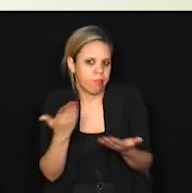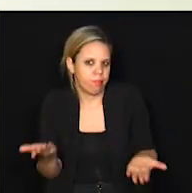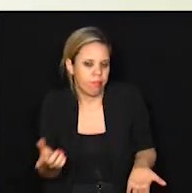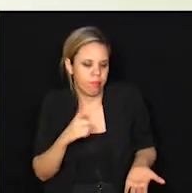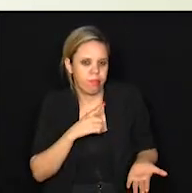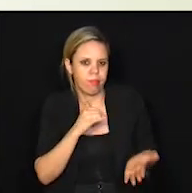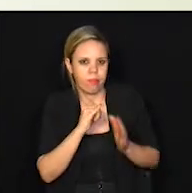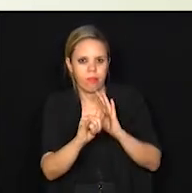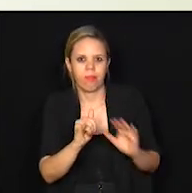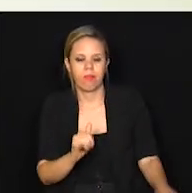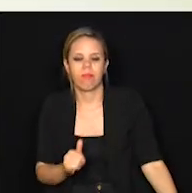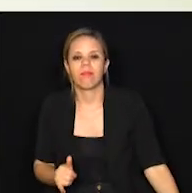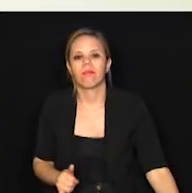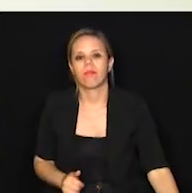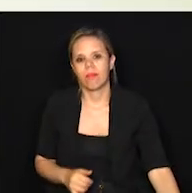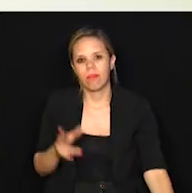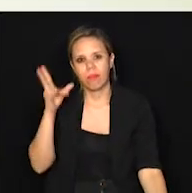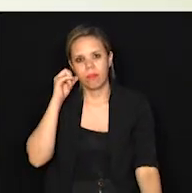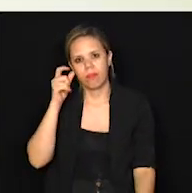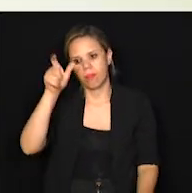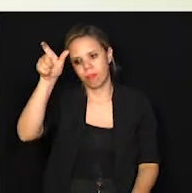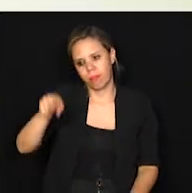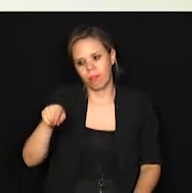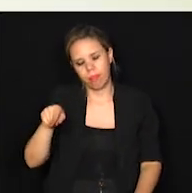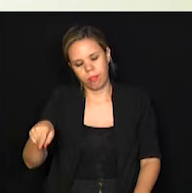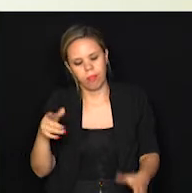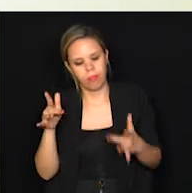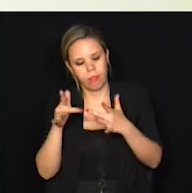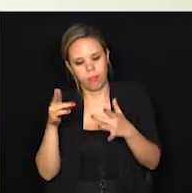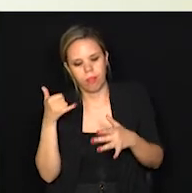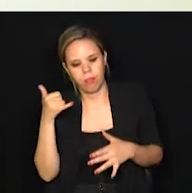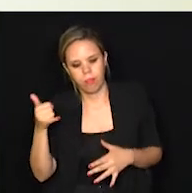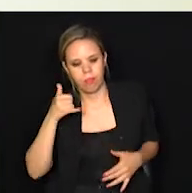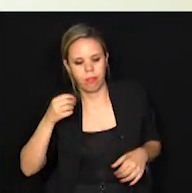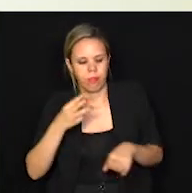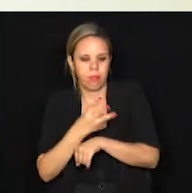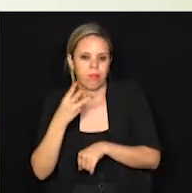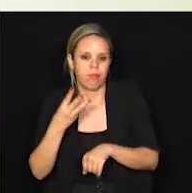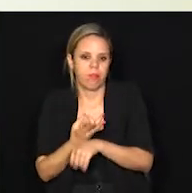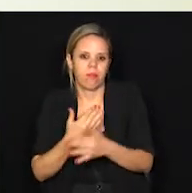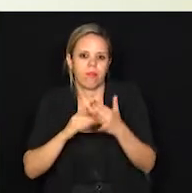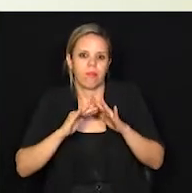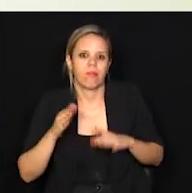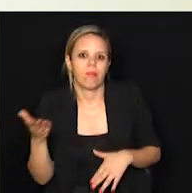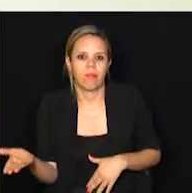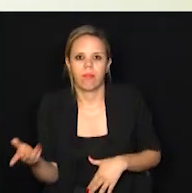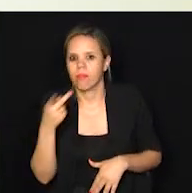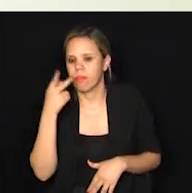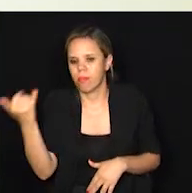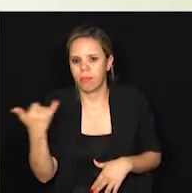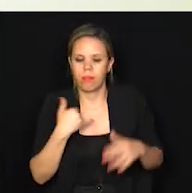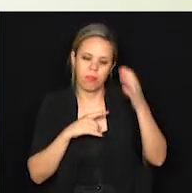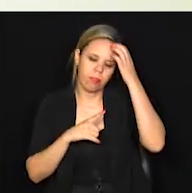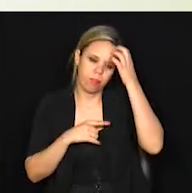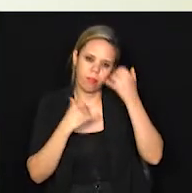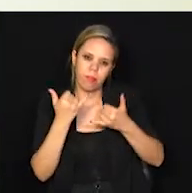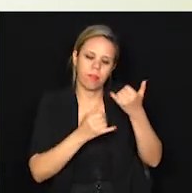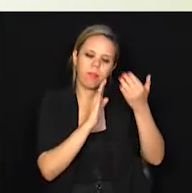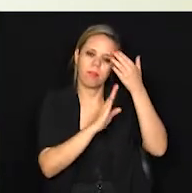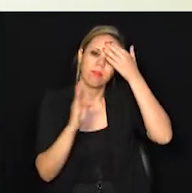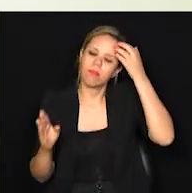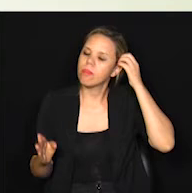uma responsabilidade dentro de um trabalho sério que nós executamos. E aí a gente teve a liberdade, essas imagens são